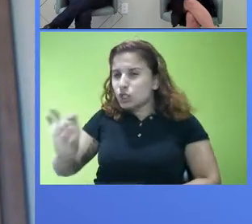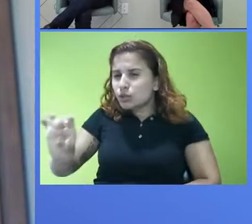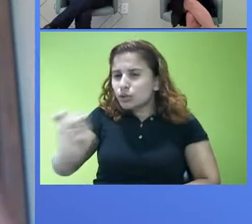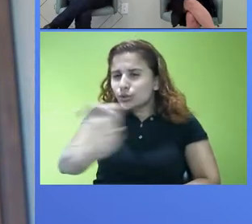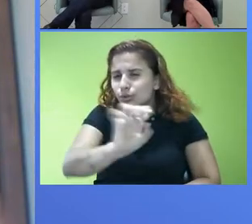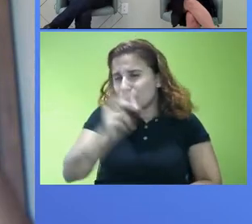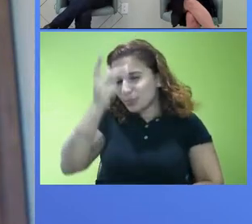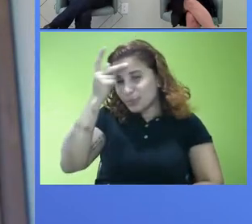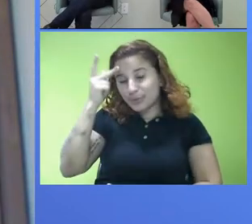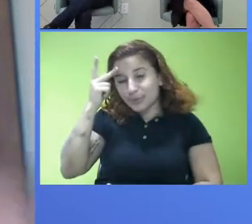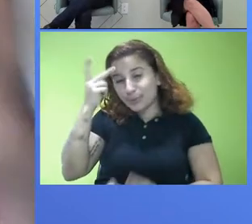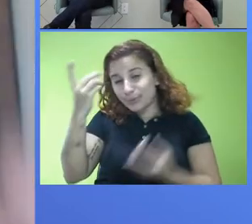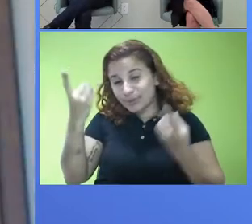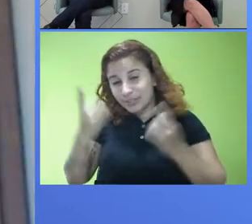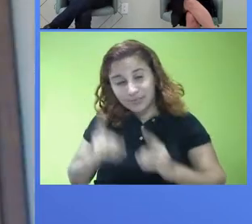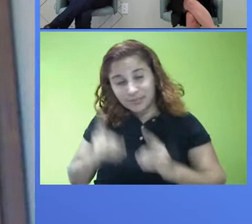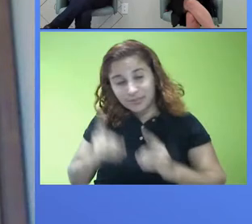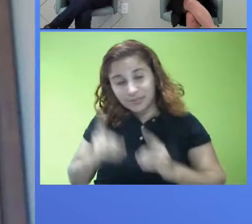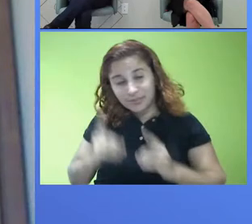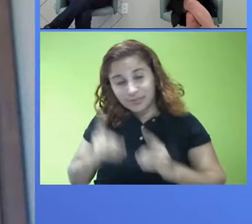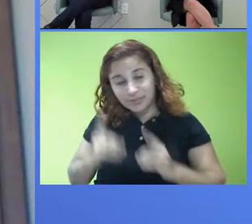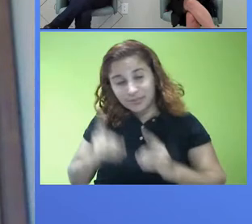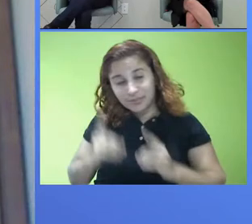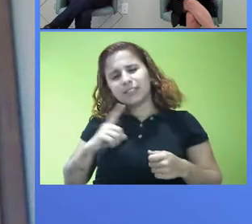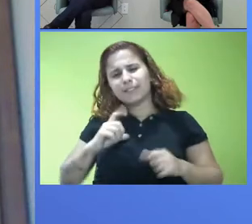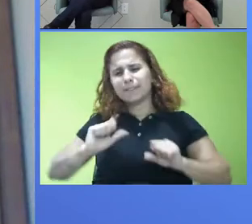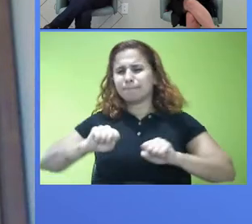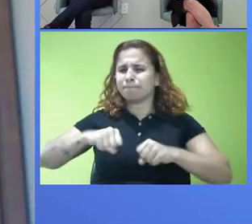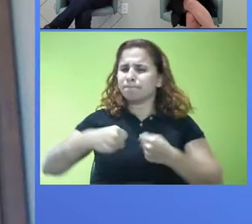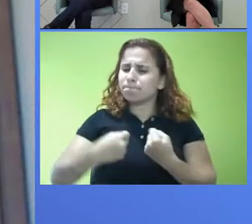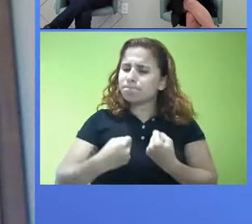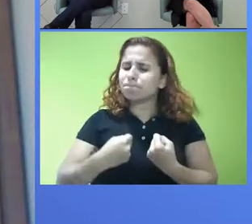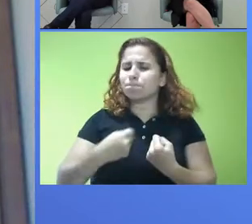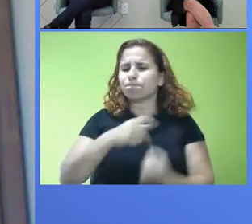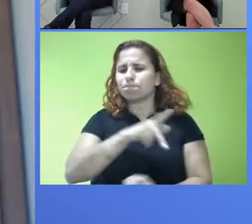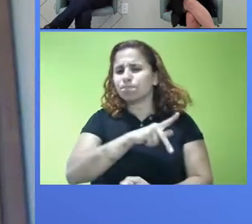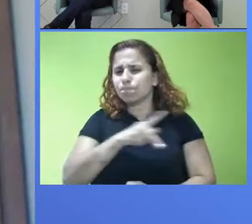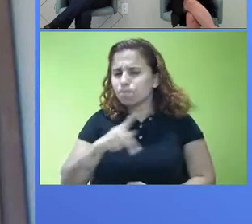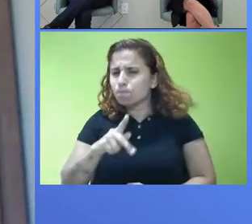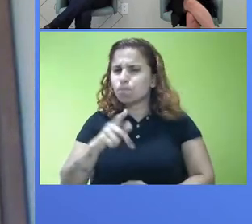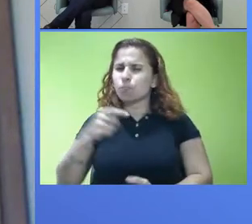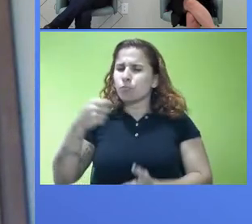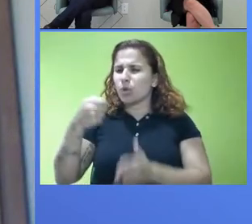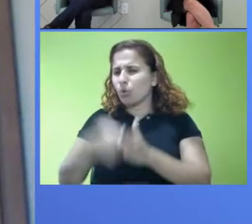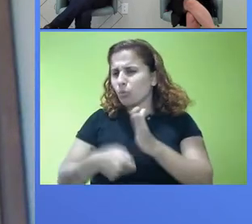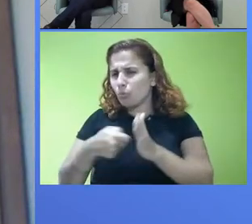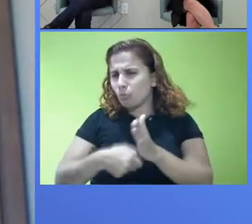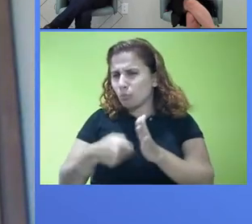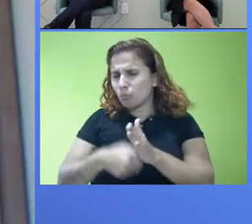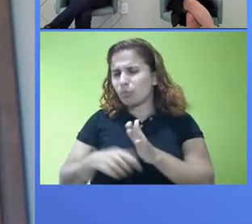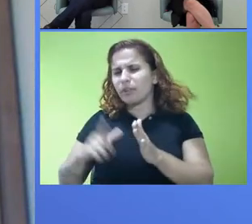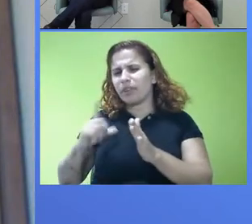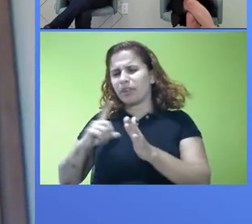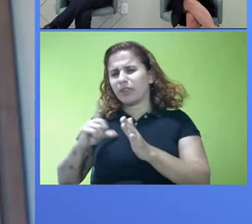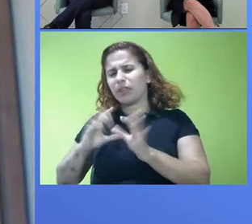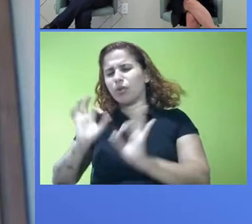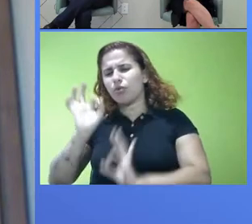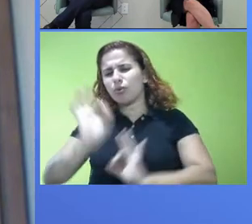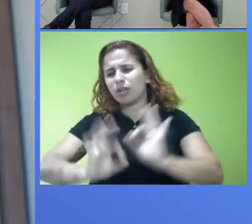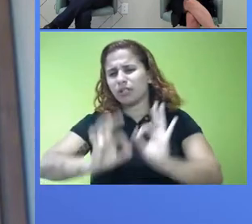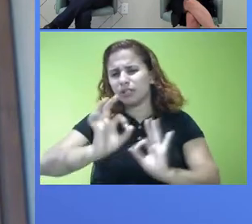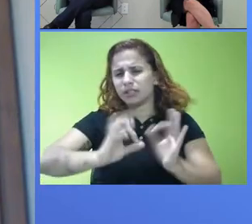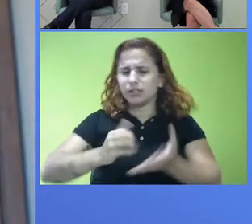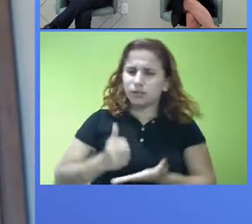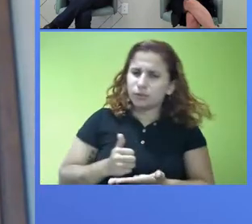então é preciso ter ações públicas, né, mesmo um programa, iniciativas nesse sentido. A estratégia do